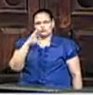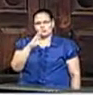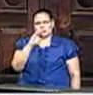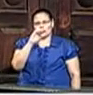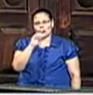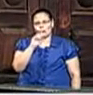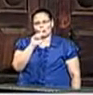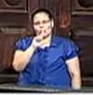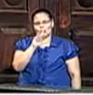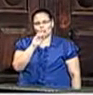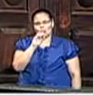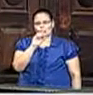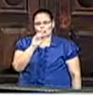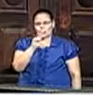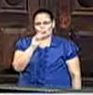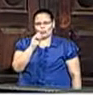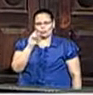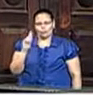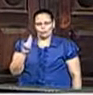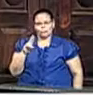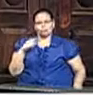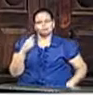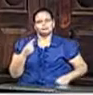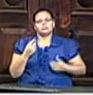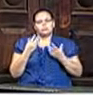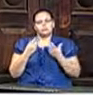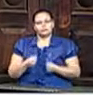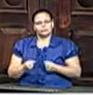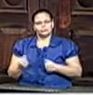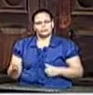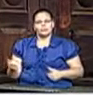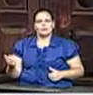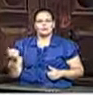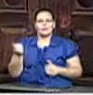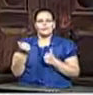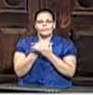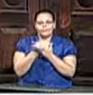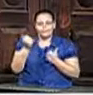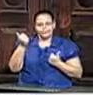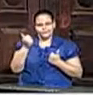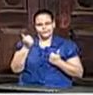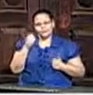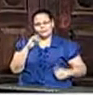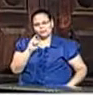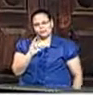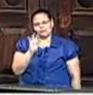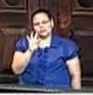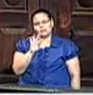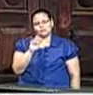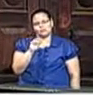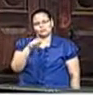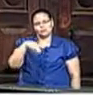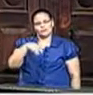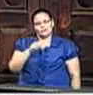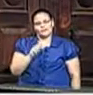Collor de Mello, tendo assumido o seu vice Itamar Franco.